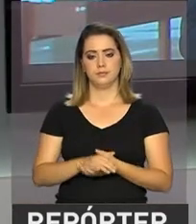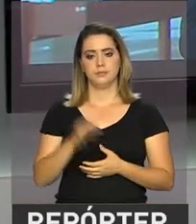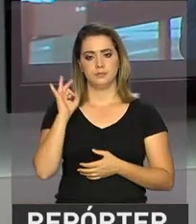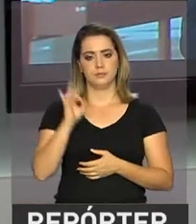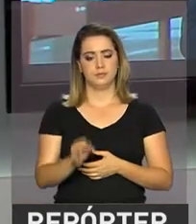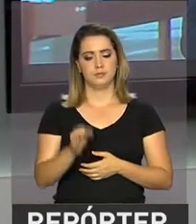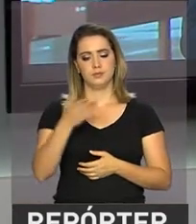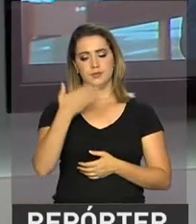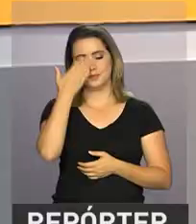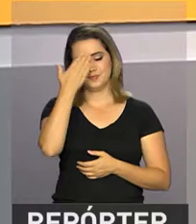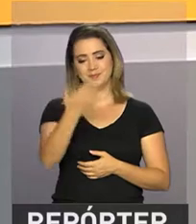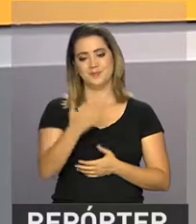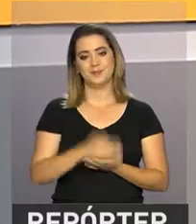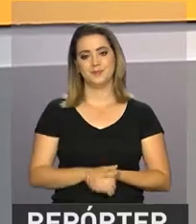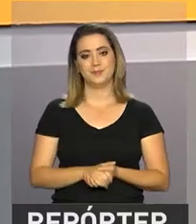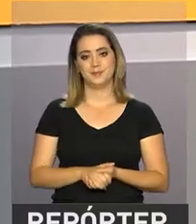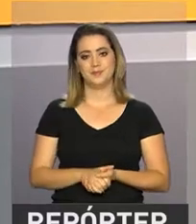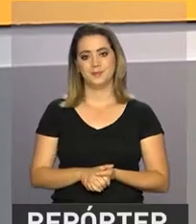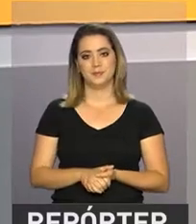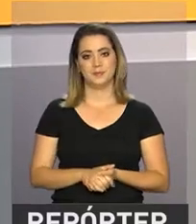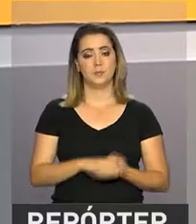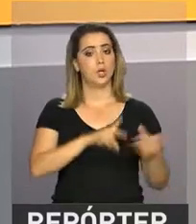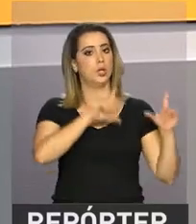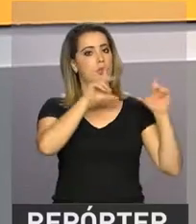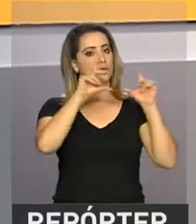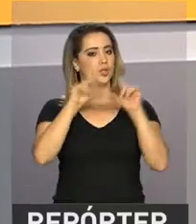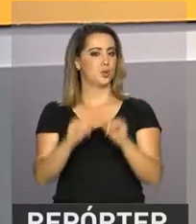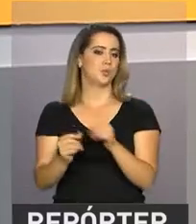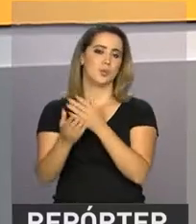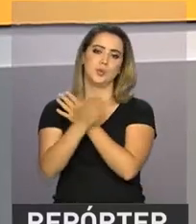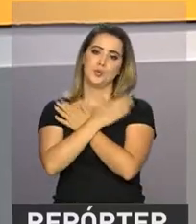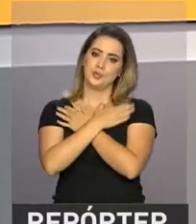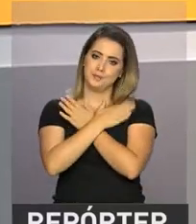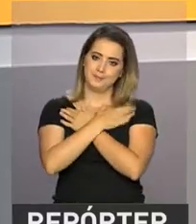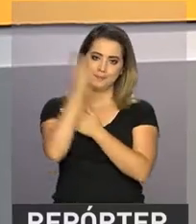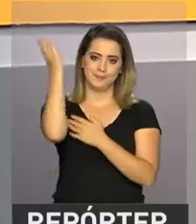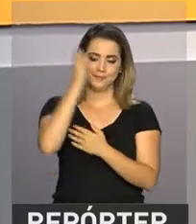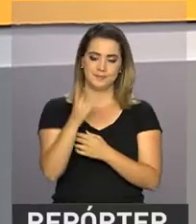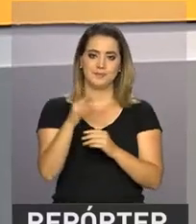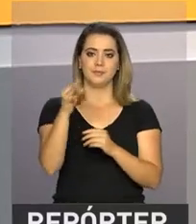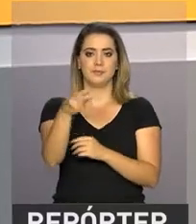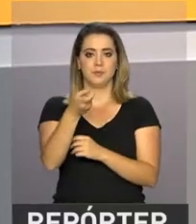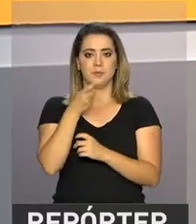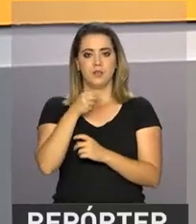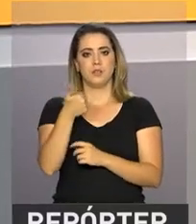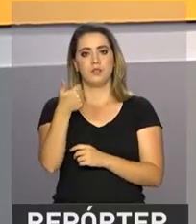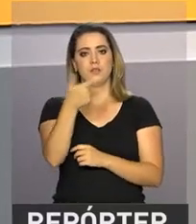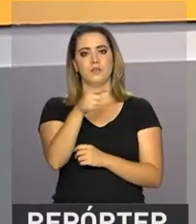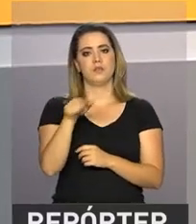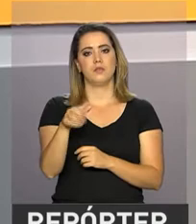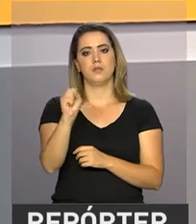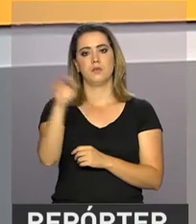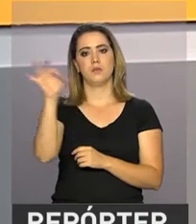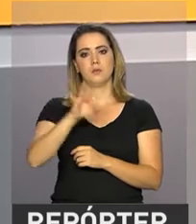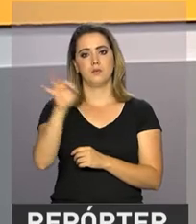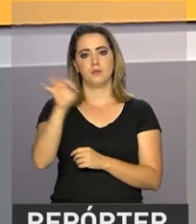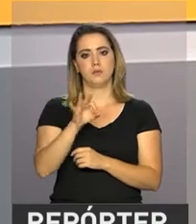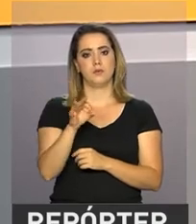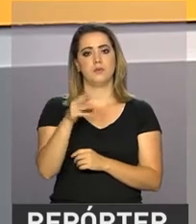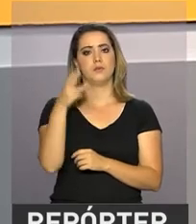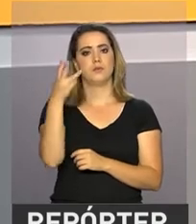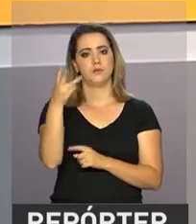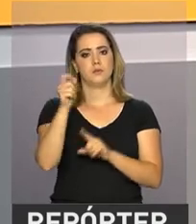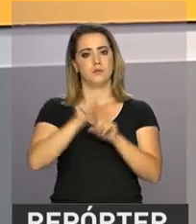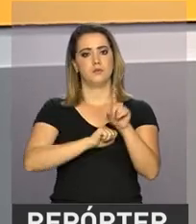Obrigada, Ney. Bom trabalho. Queda no desemprego no Brasil. A taxa ficou em 12,8%